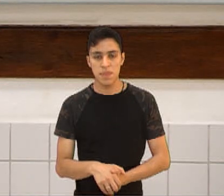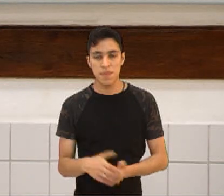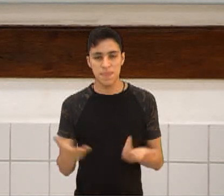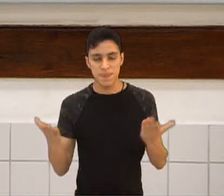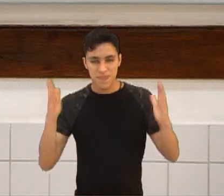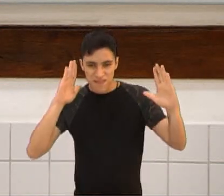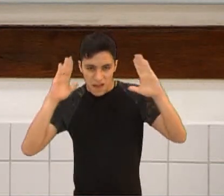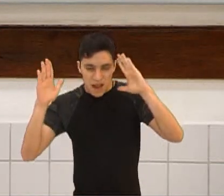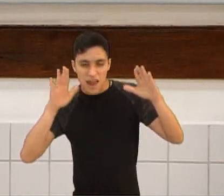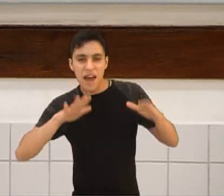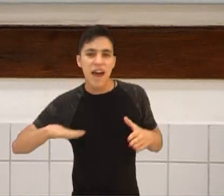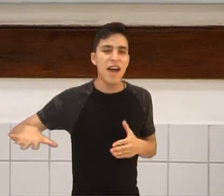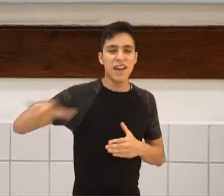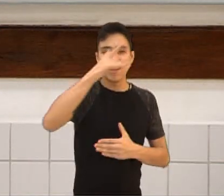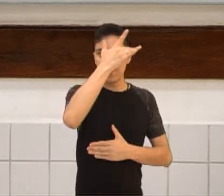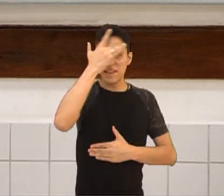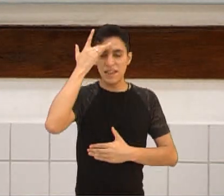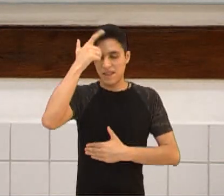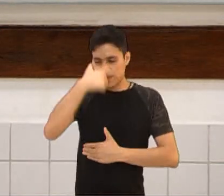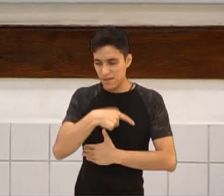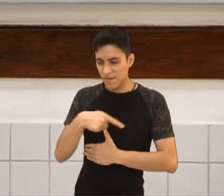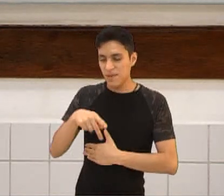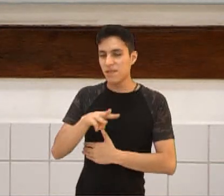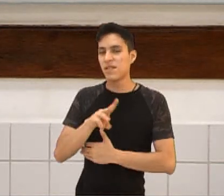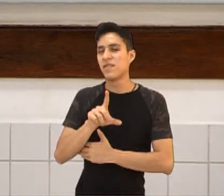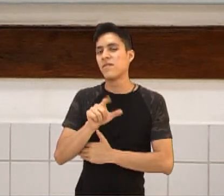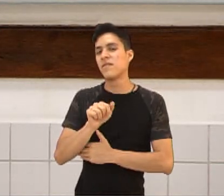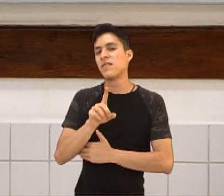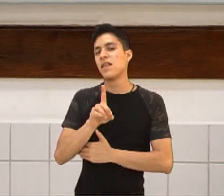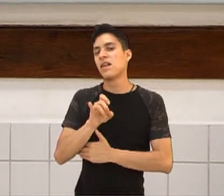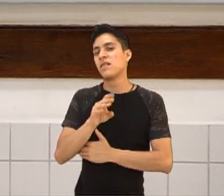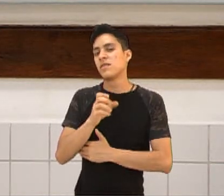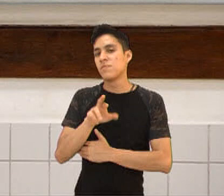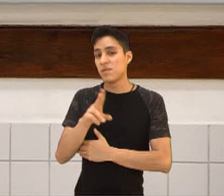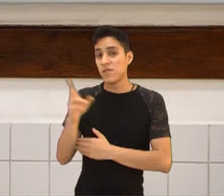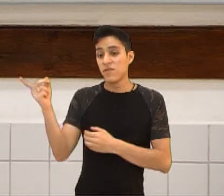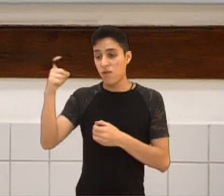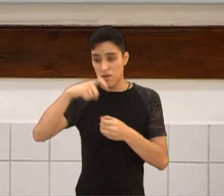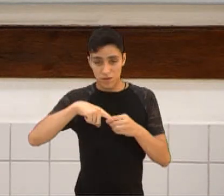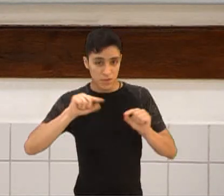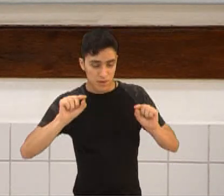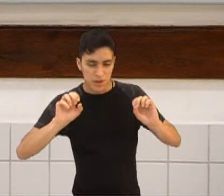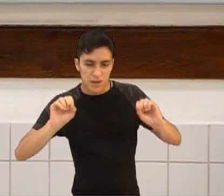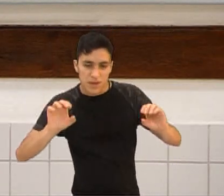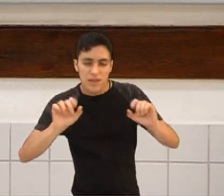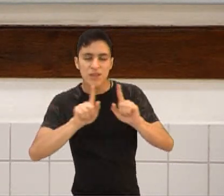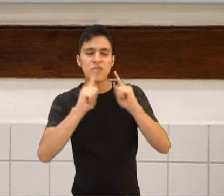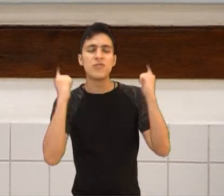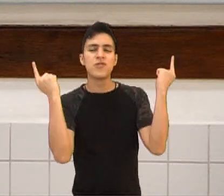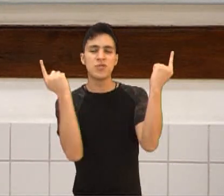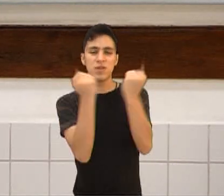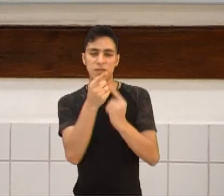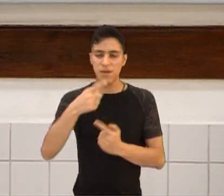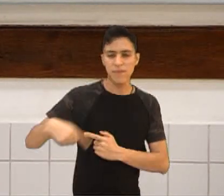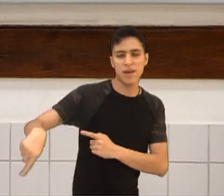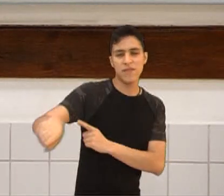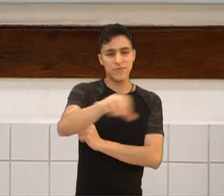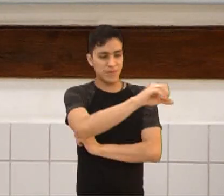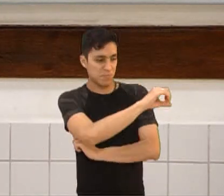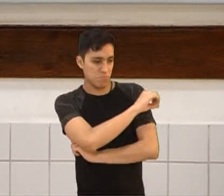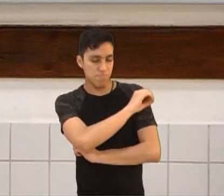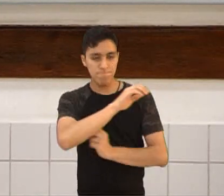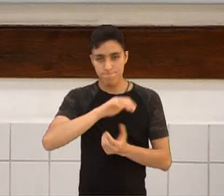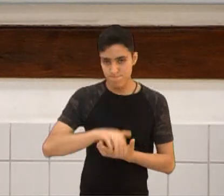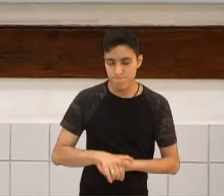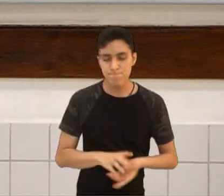Salve, salve galera! Professor Vladimir na área com mais uma aula Paraná de Geografia para você do nono ano do ensino fundamental.